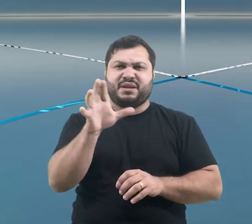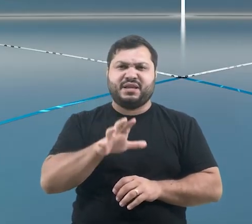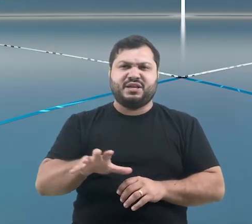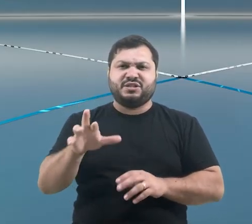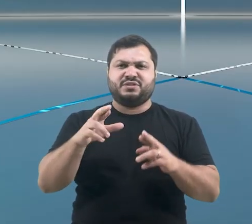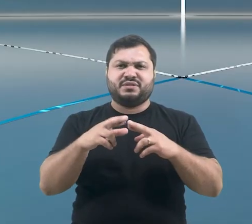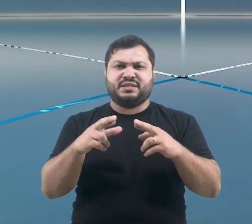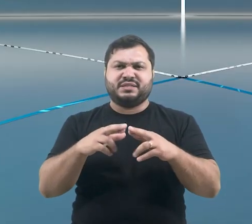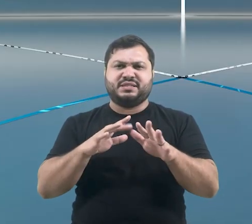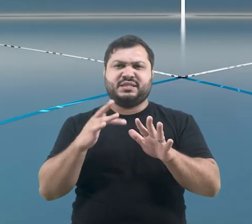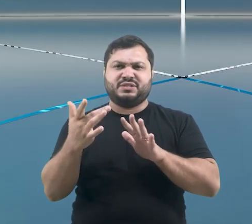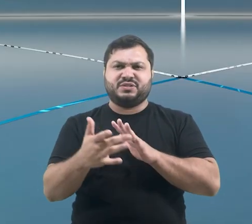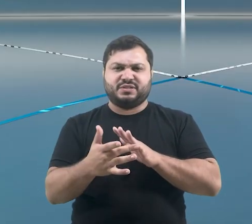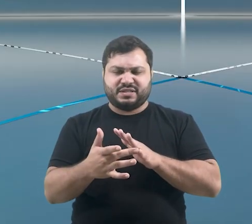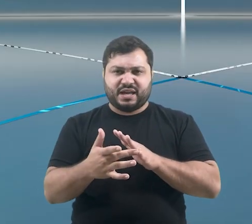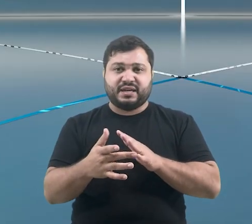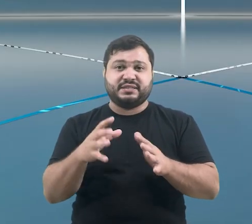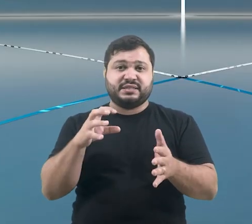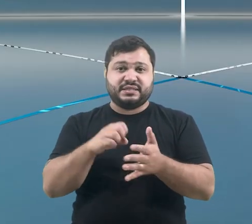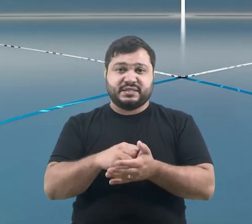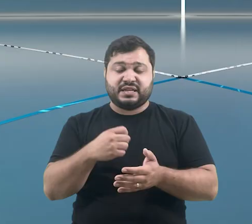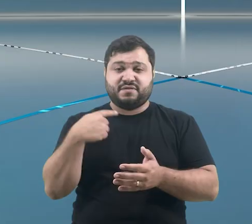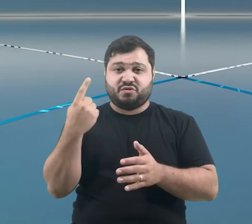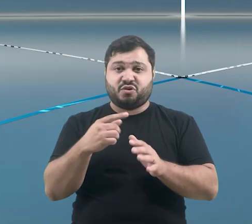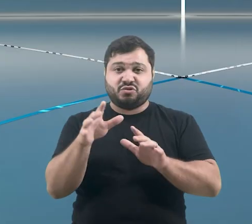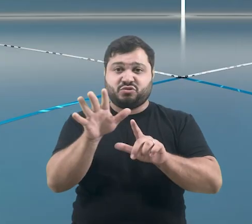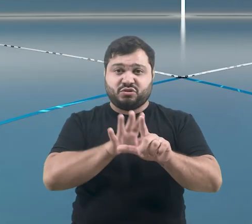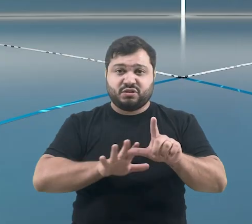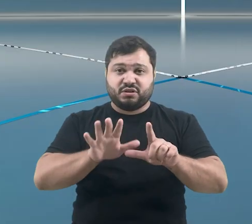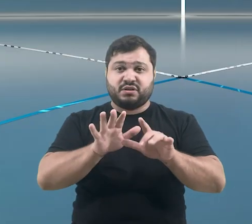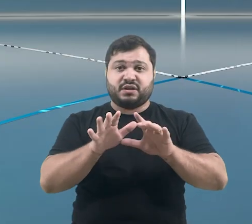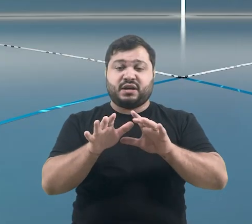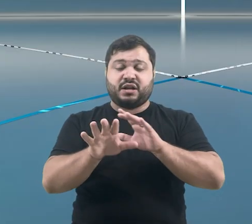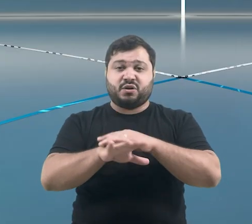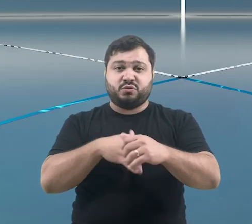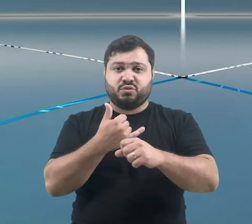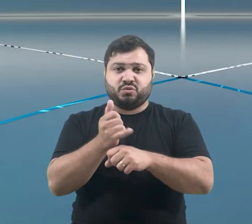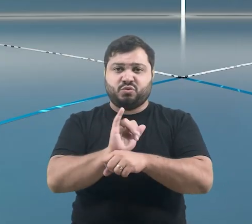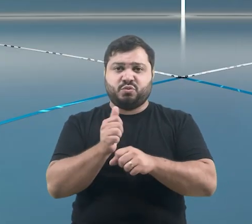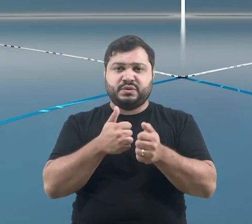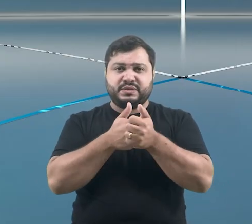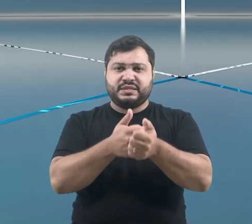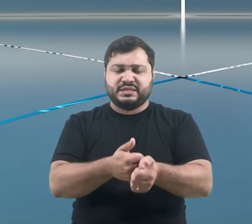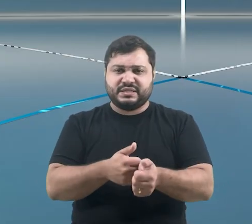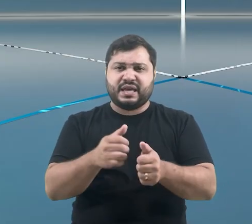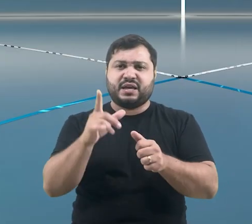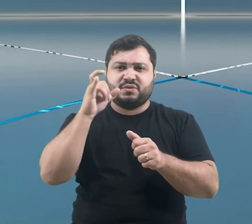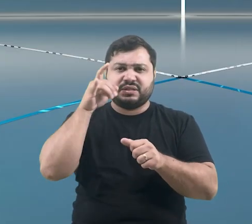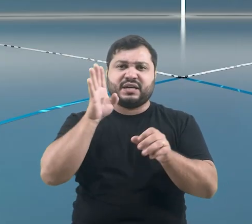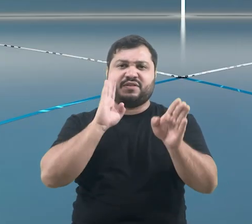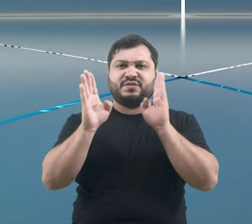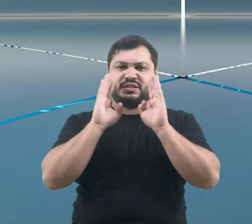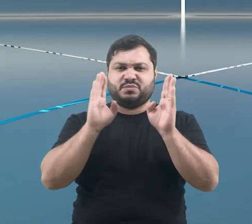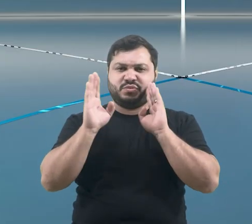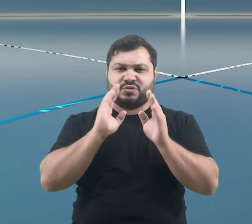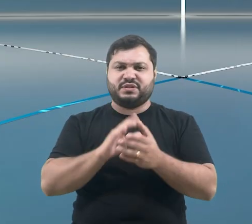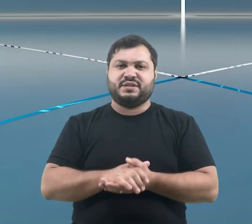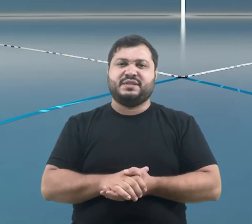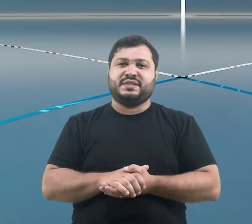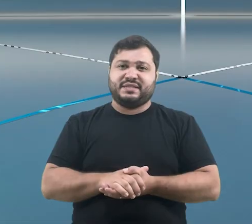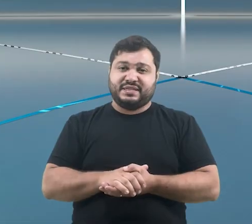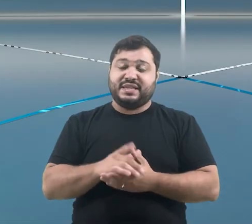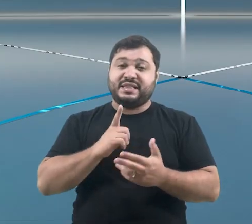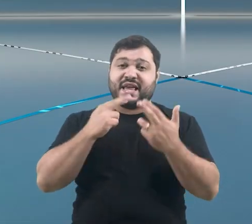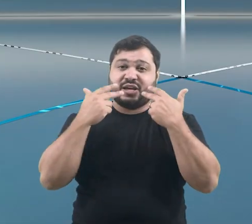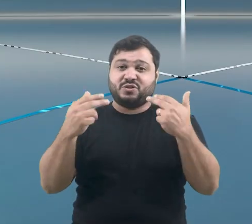Primeira Região nas redes sociais. Inscreva-se no nosso canal do YouTube e siga o TRF1 no Instagram e no Facebook.